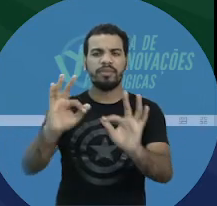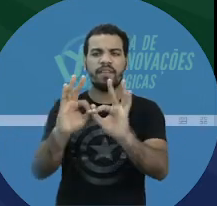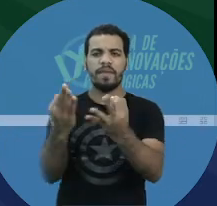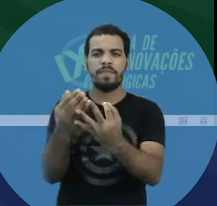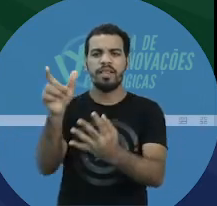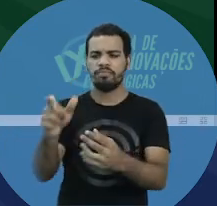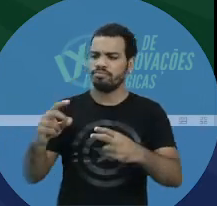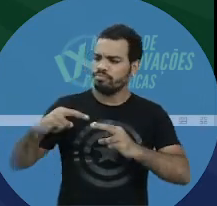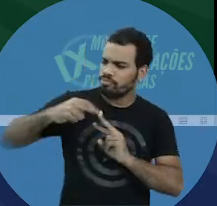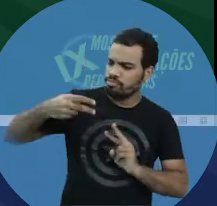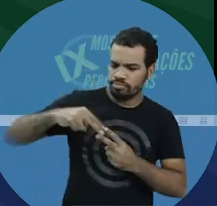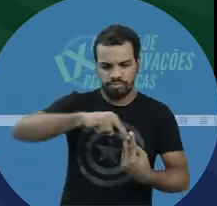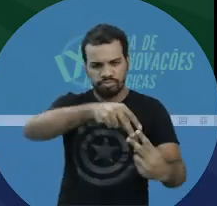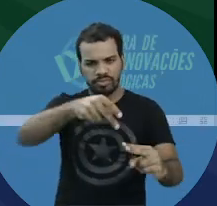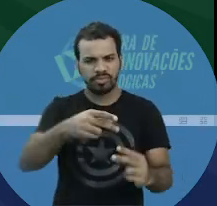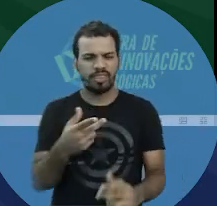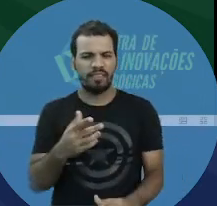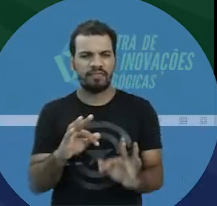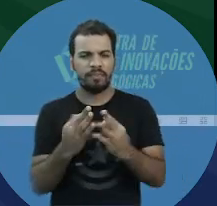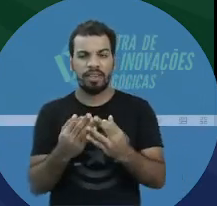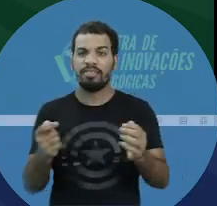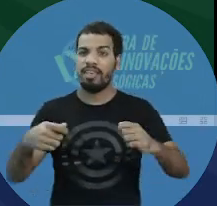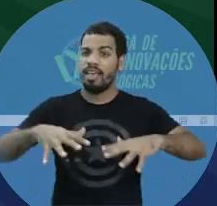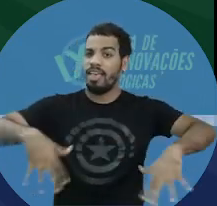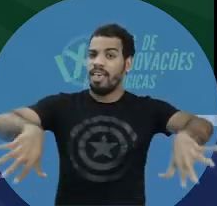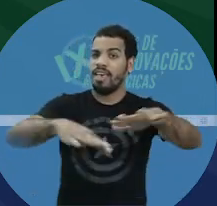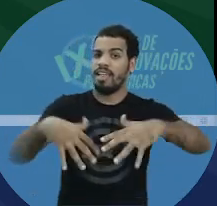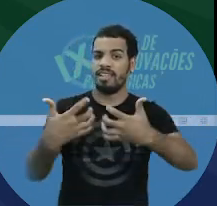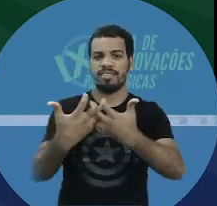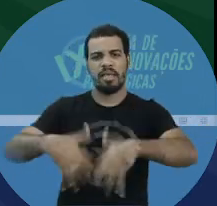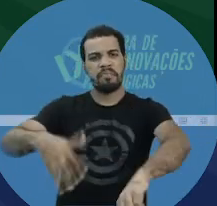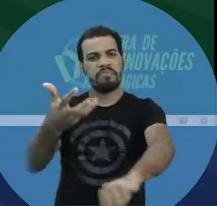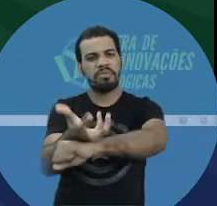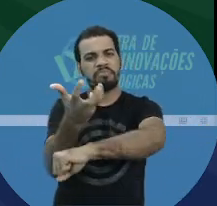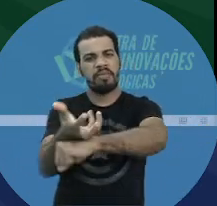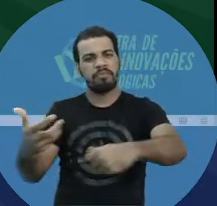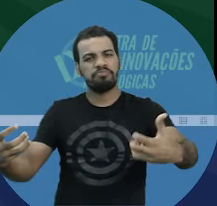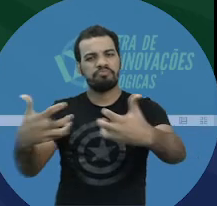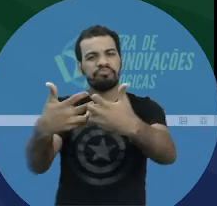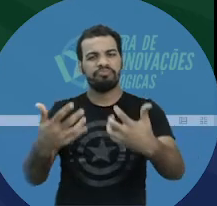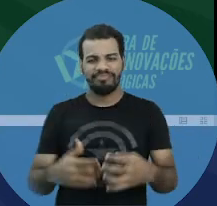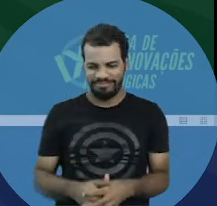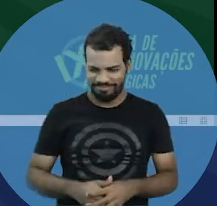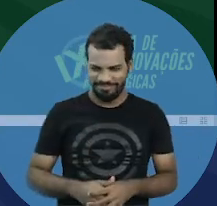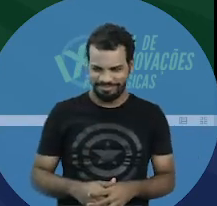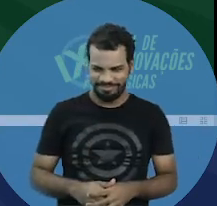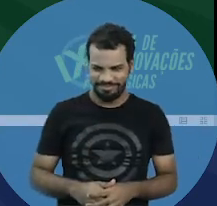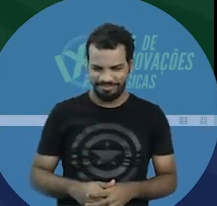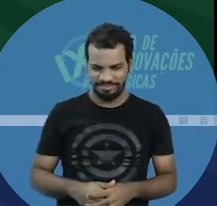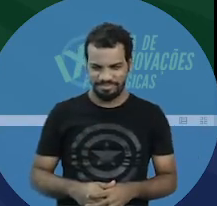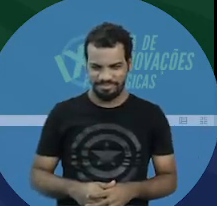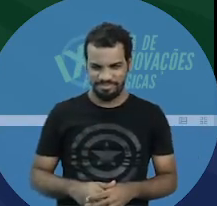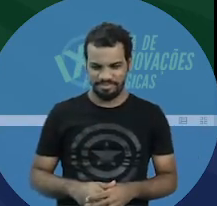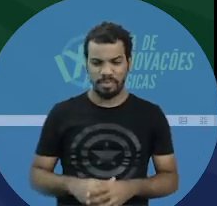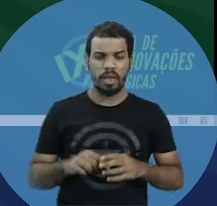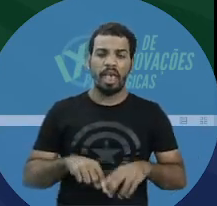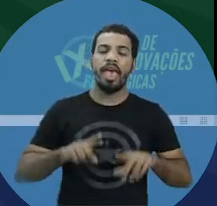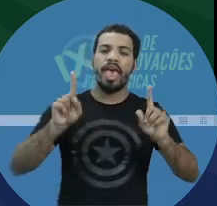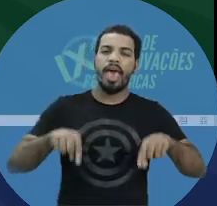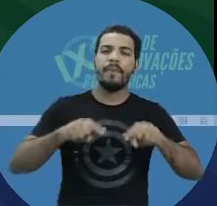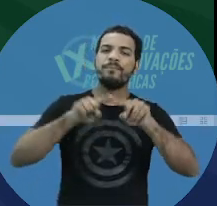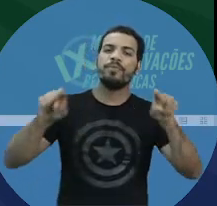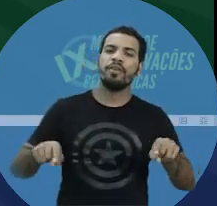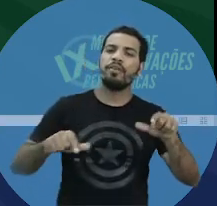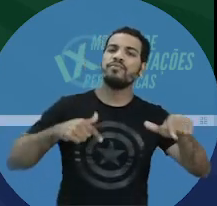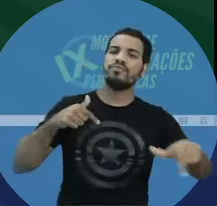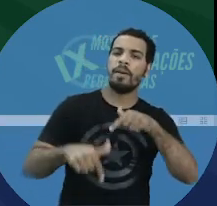Então, a gente pode puxar várias outras áreas também no contexto da percepção interdisciplinar. Ou seja, é um projeto, um trabalho que a gente